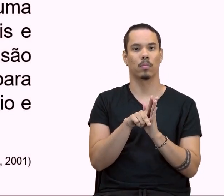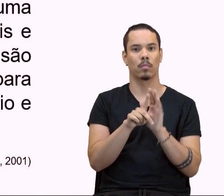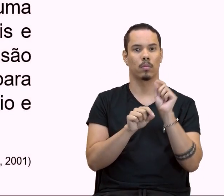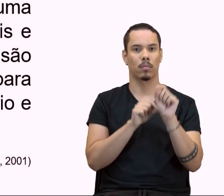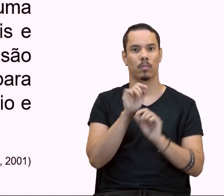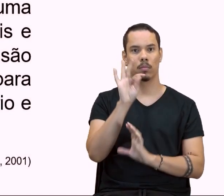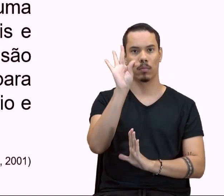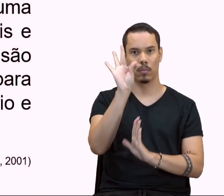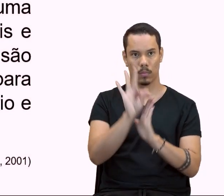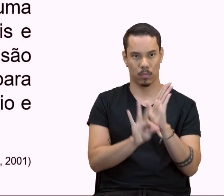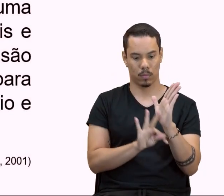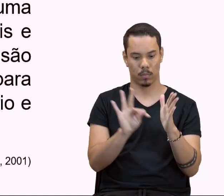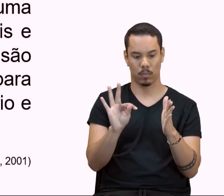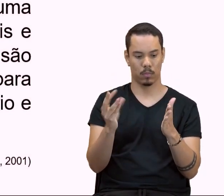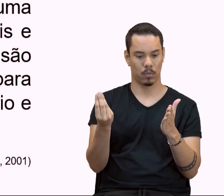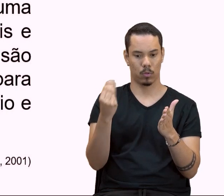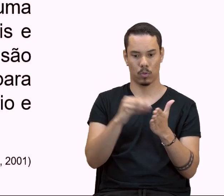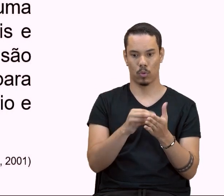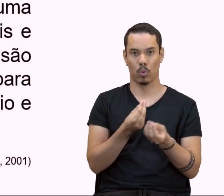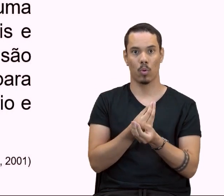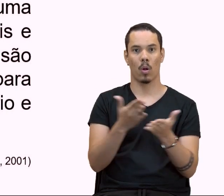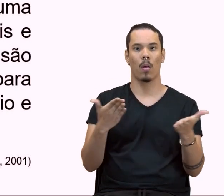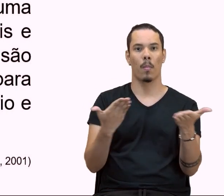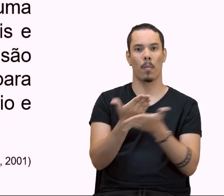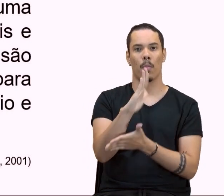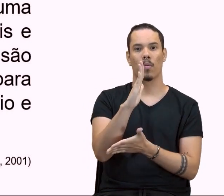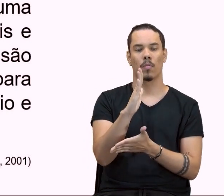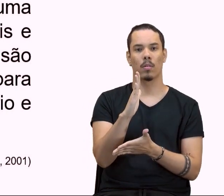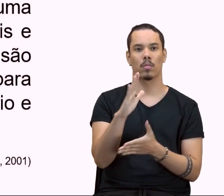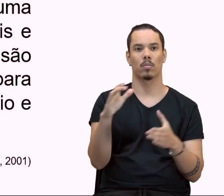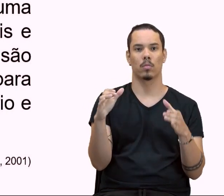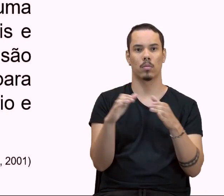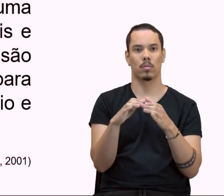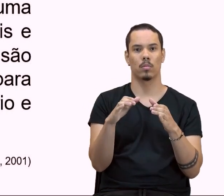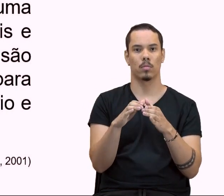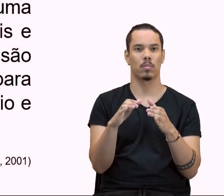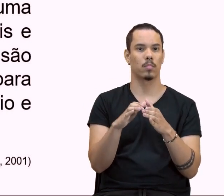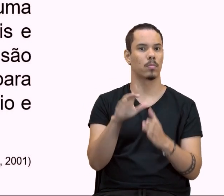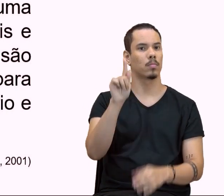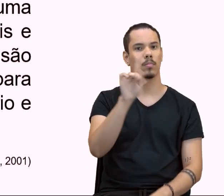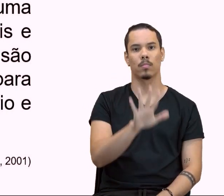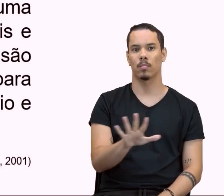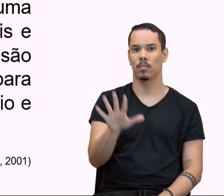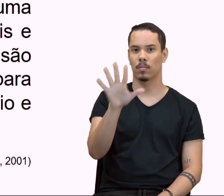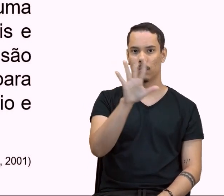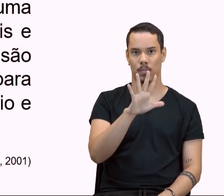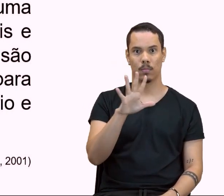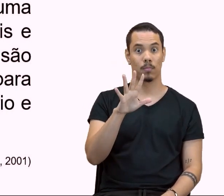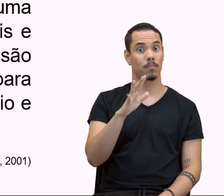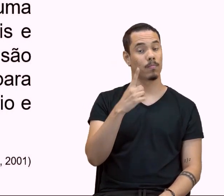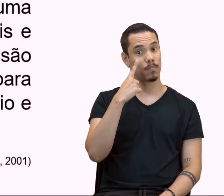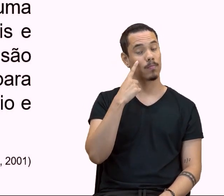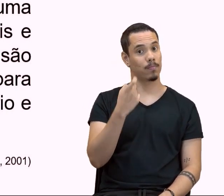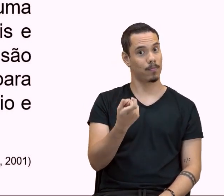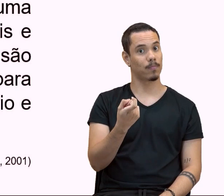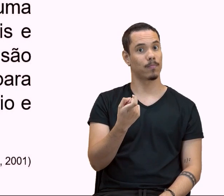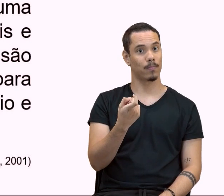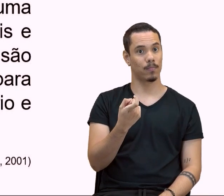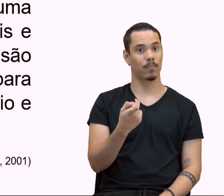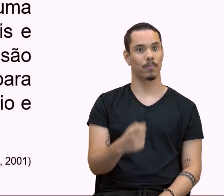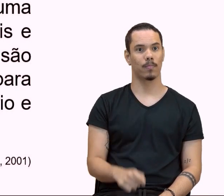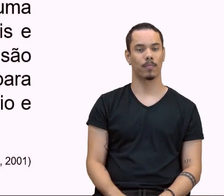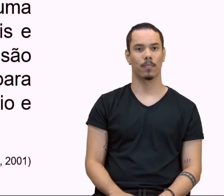texto submetido à aprovação do Conselho Nacional do Meio Ambiente. Olha que interessante, Rogério, do CONAMA. Muito